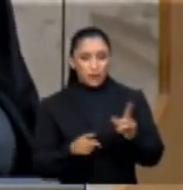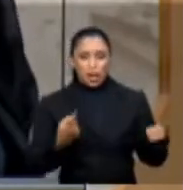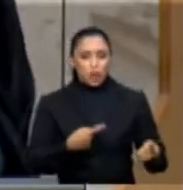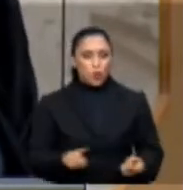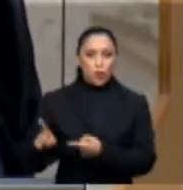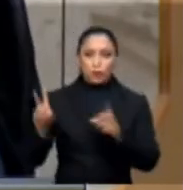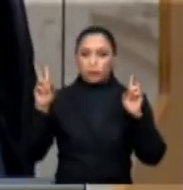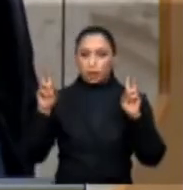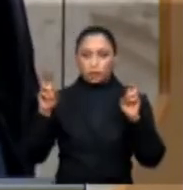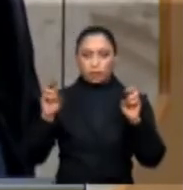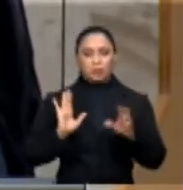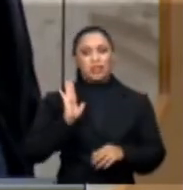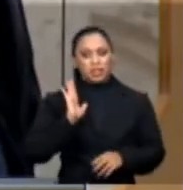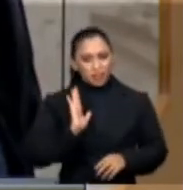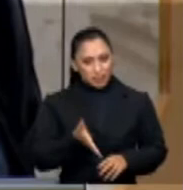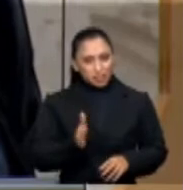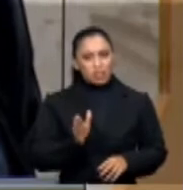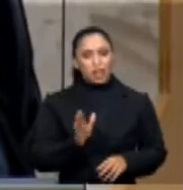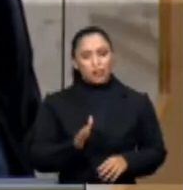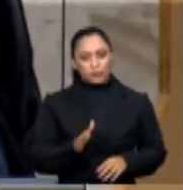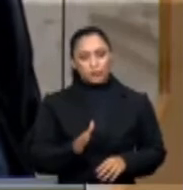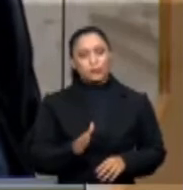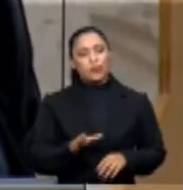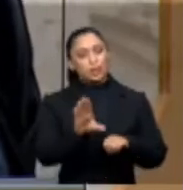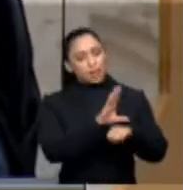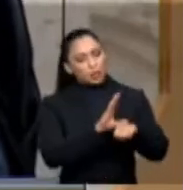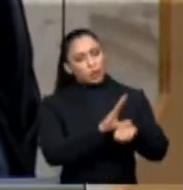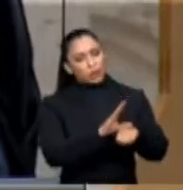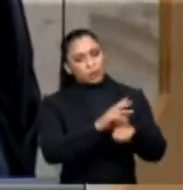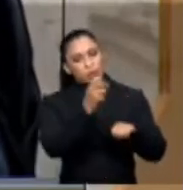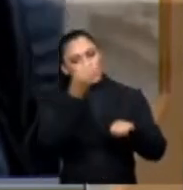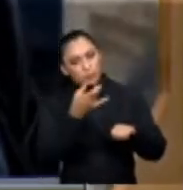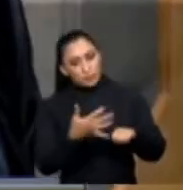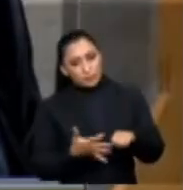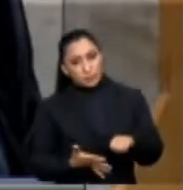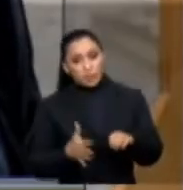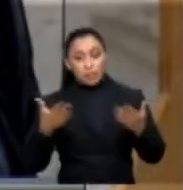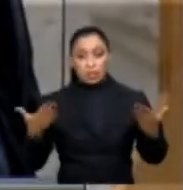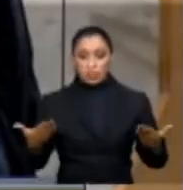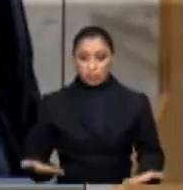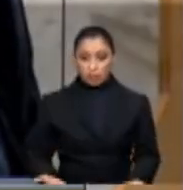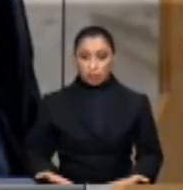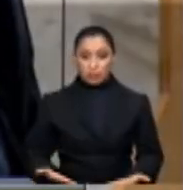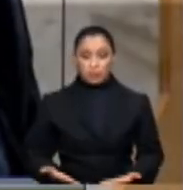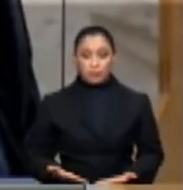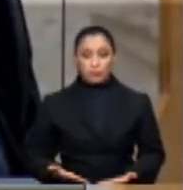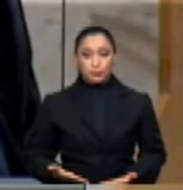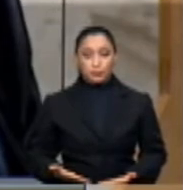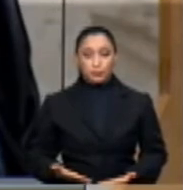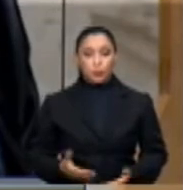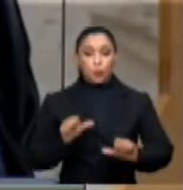sobre matéria exaustivamente tratada na Constituição e, portanto, sujeita, quanto a